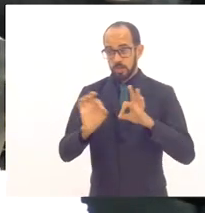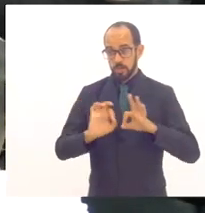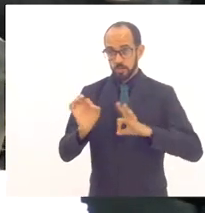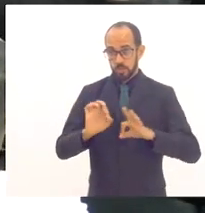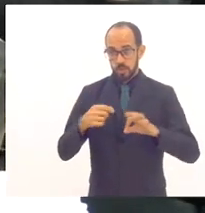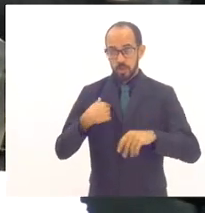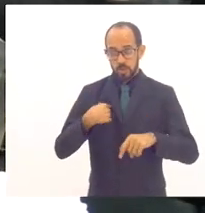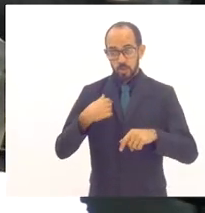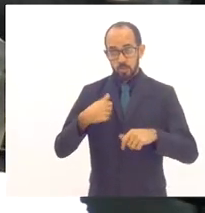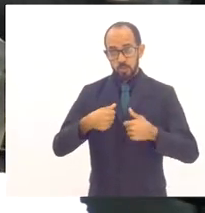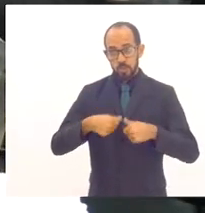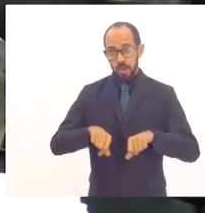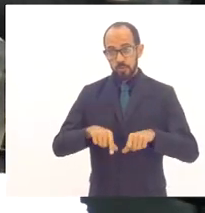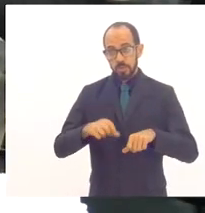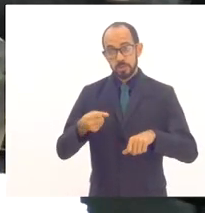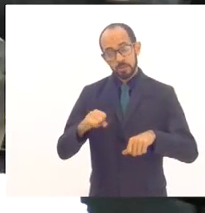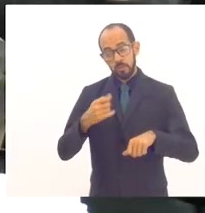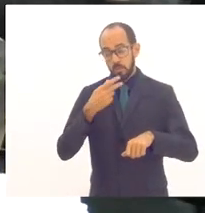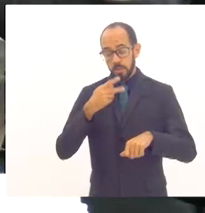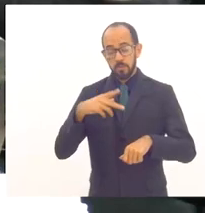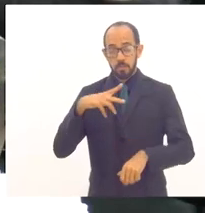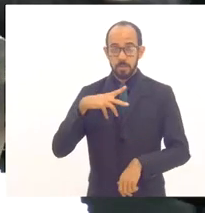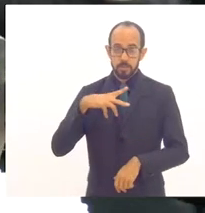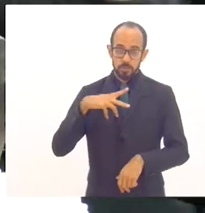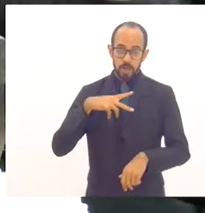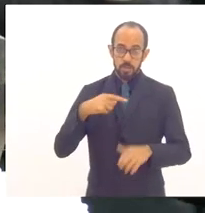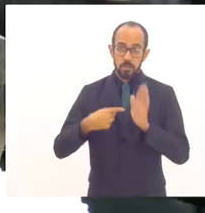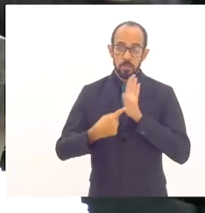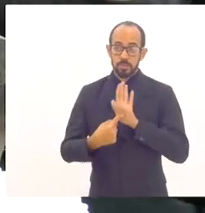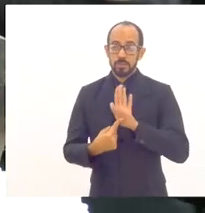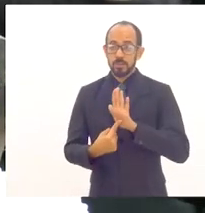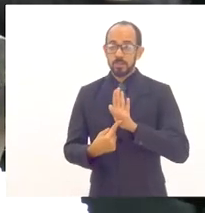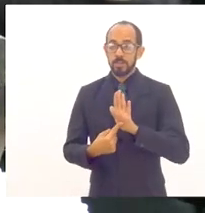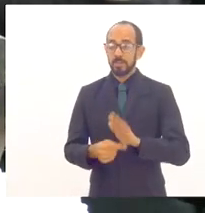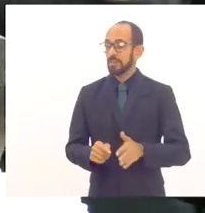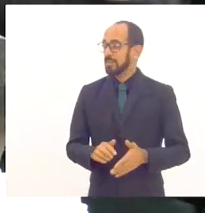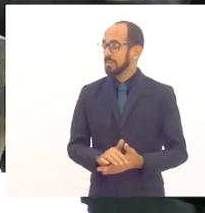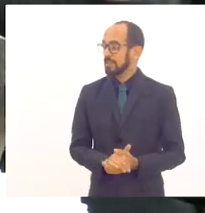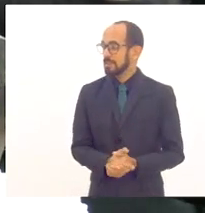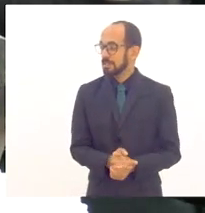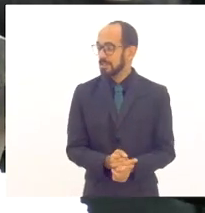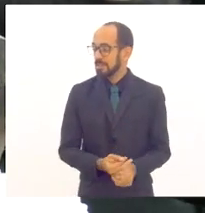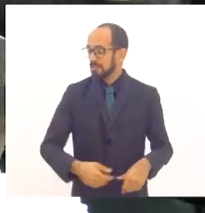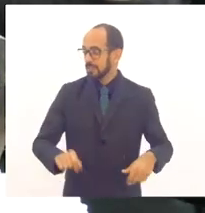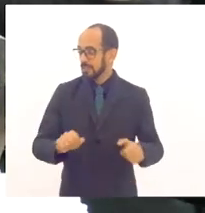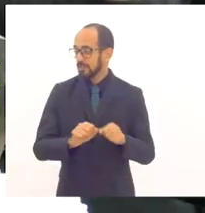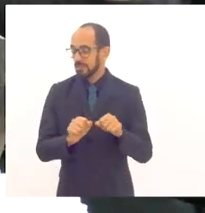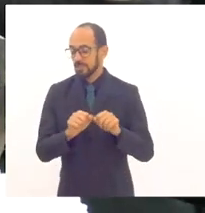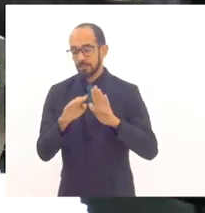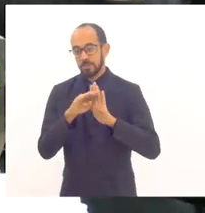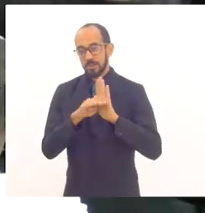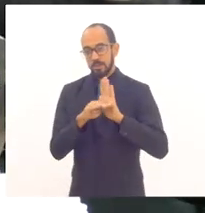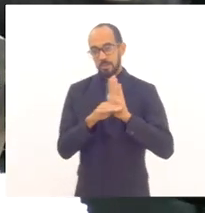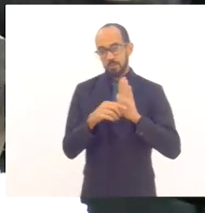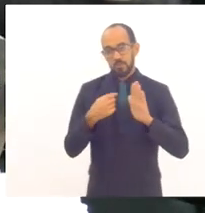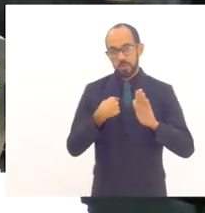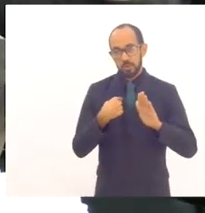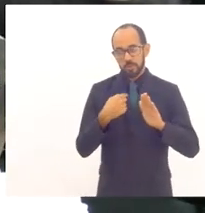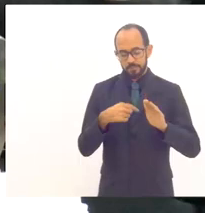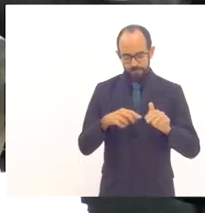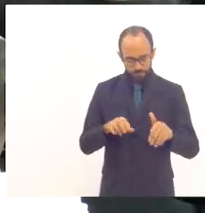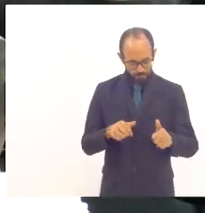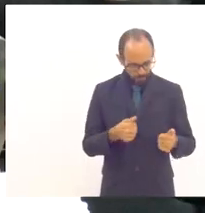singular, eu vou mostrar no singular quem estava, onde estava, porque quem escreveu o programa fui eu, pô. Entendeu? Então, bom, vamos dar